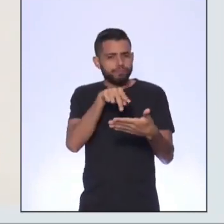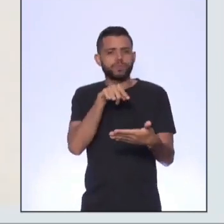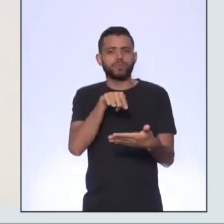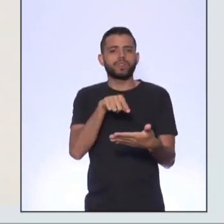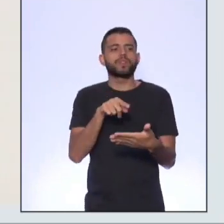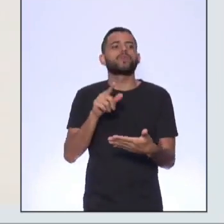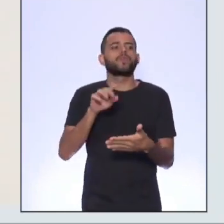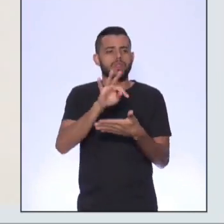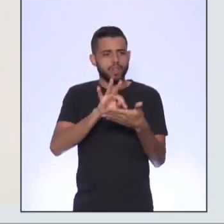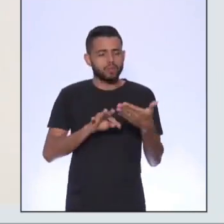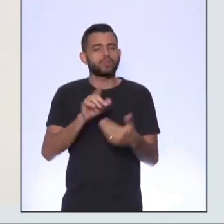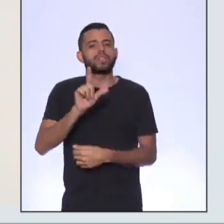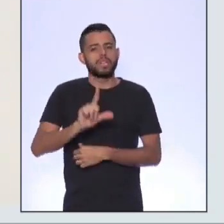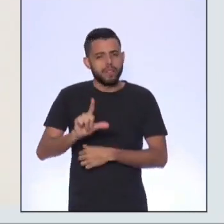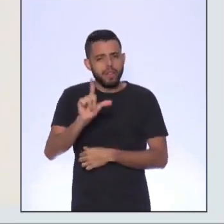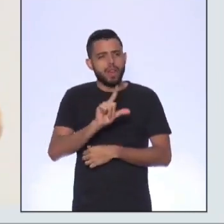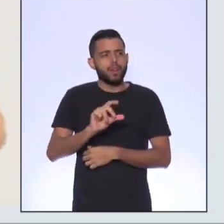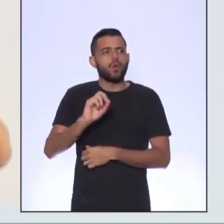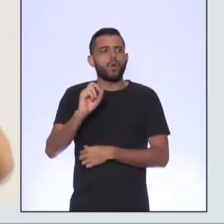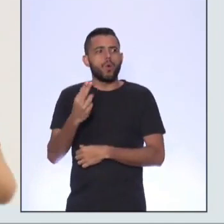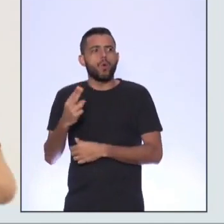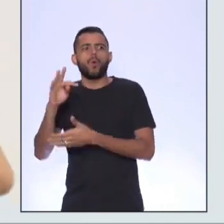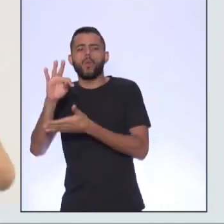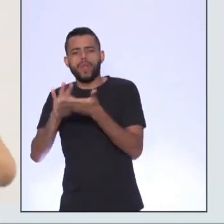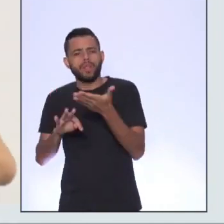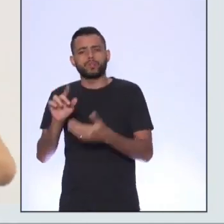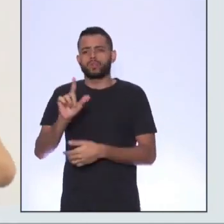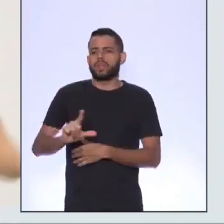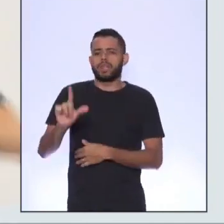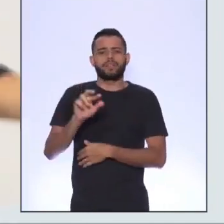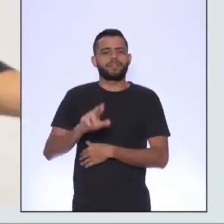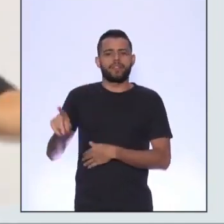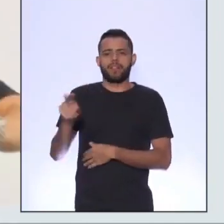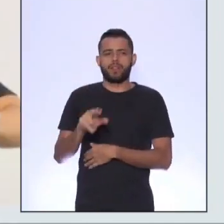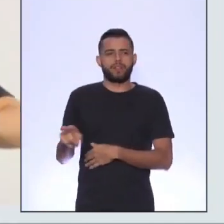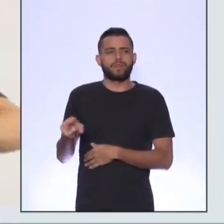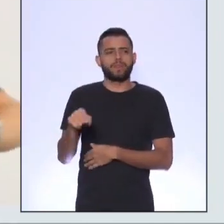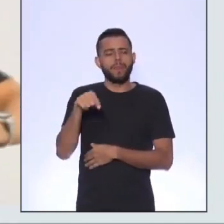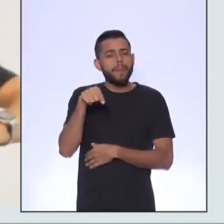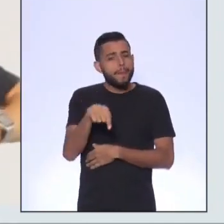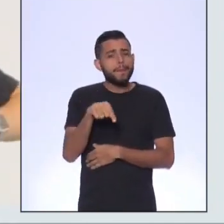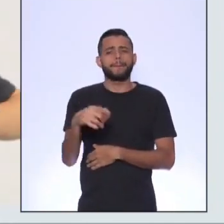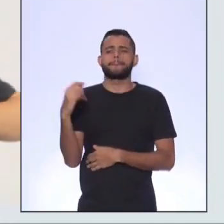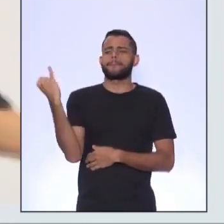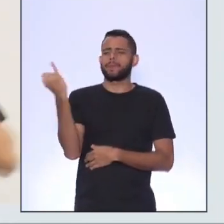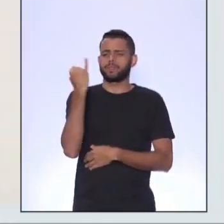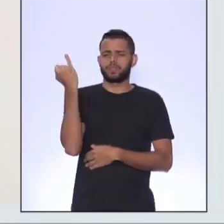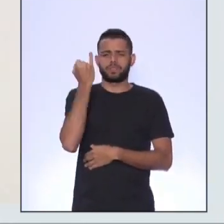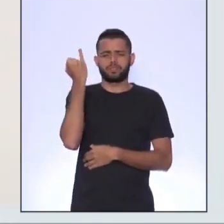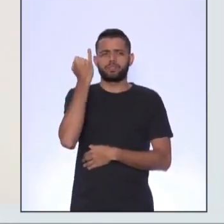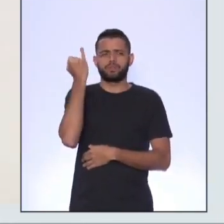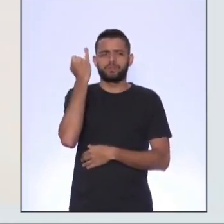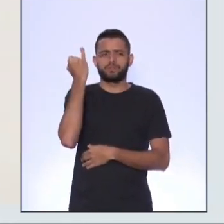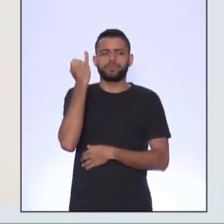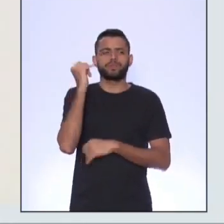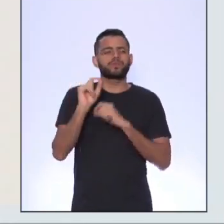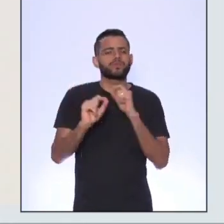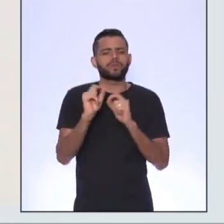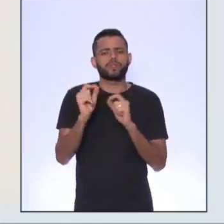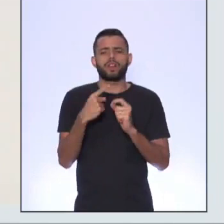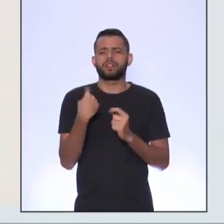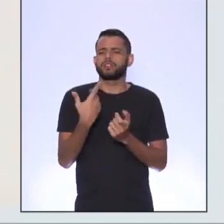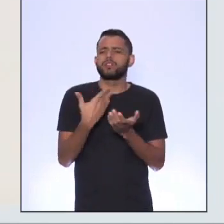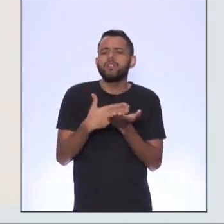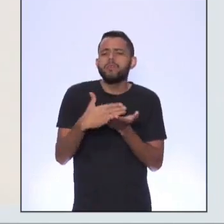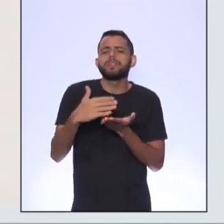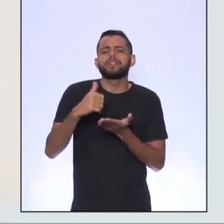texto literário ou é um texto não literário? Tá? Isso é fundamental para iniciar essa